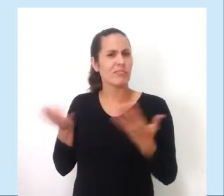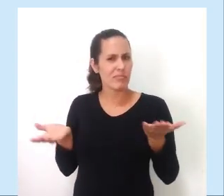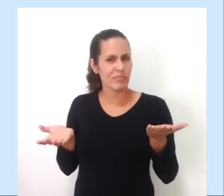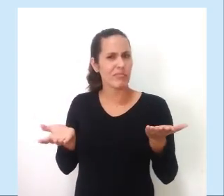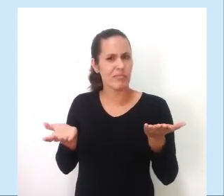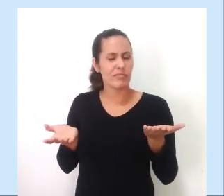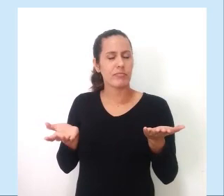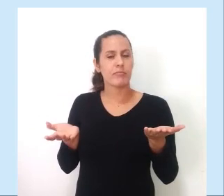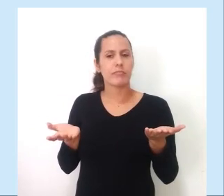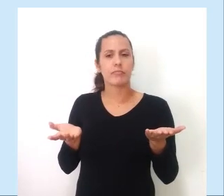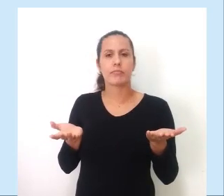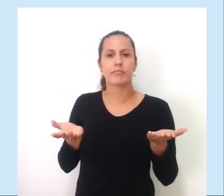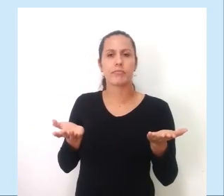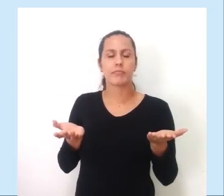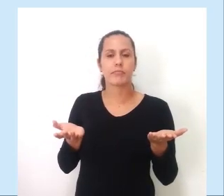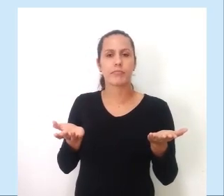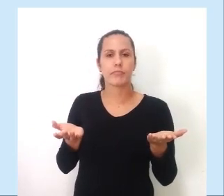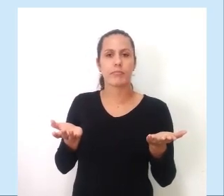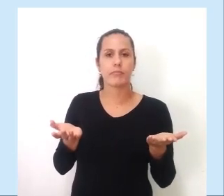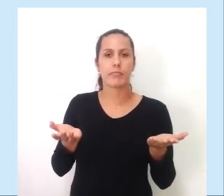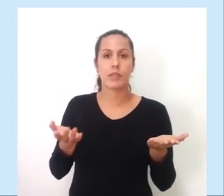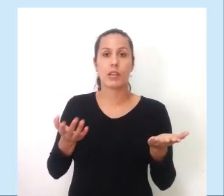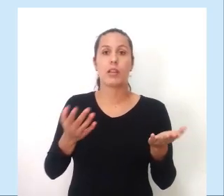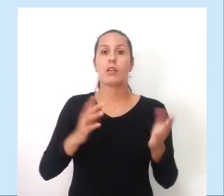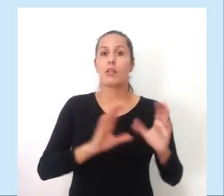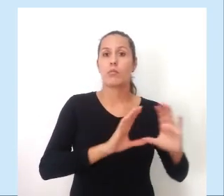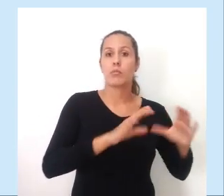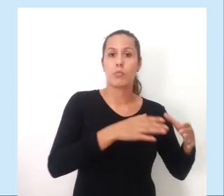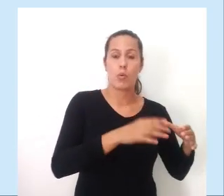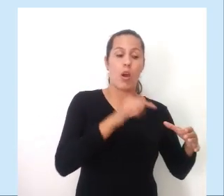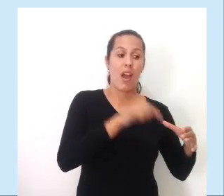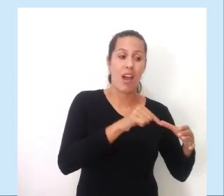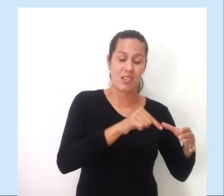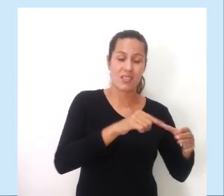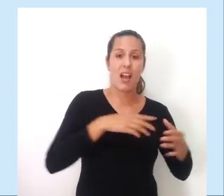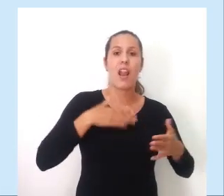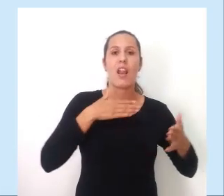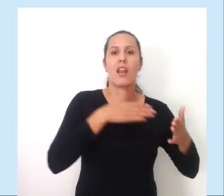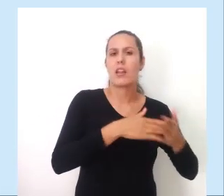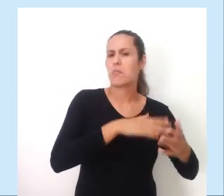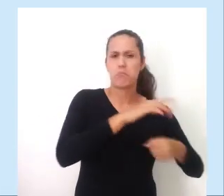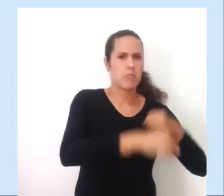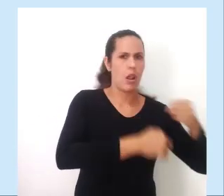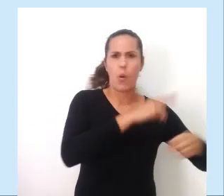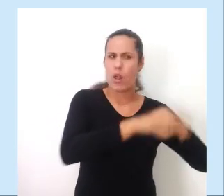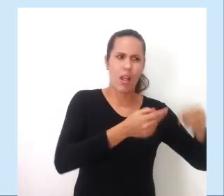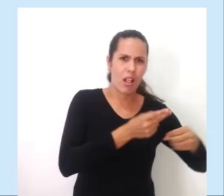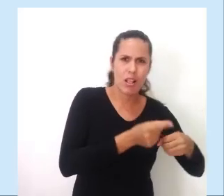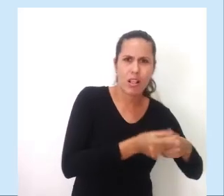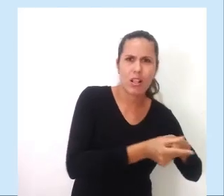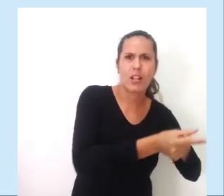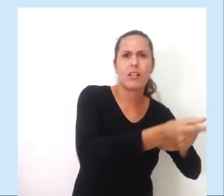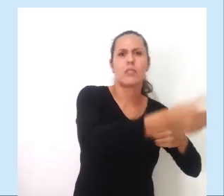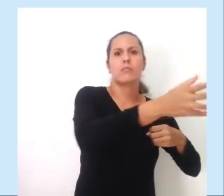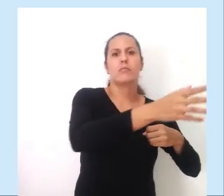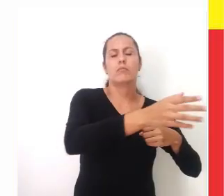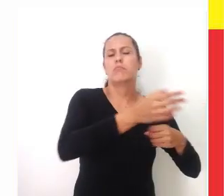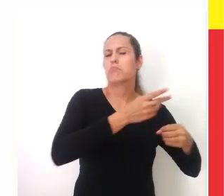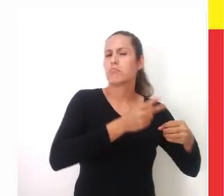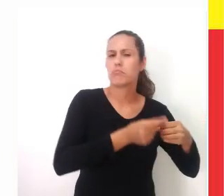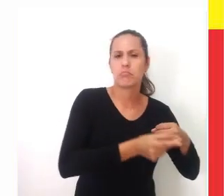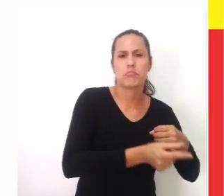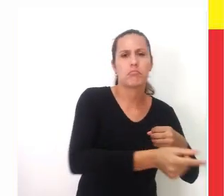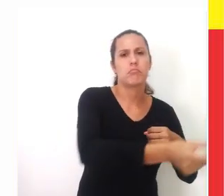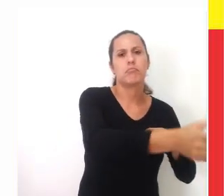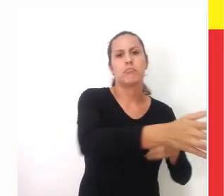fontes de energias renováveis. Aqui não tem limite, ilimitado, ok? Ilimitada.